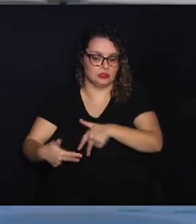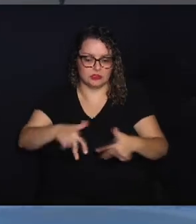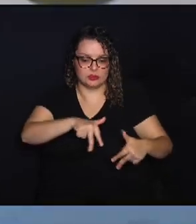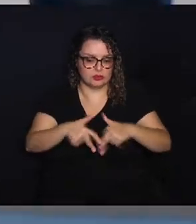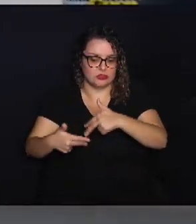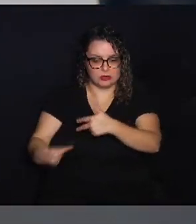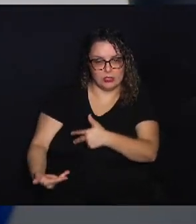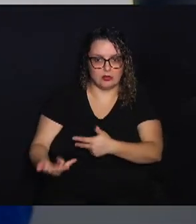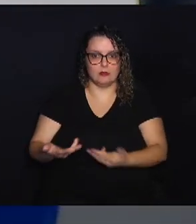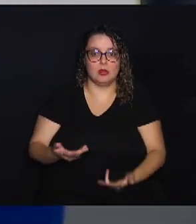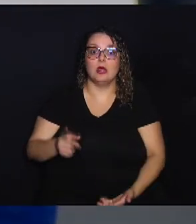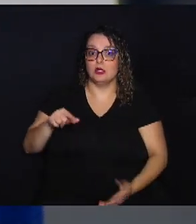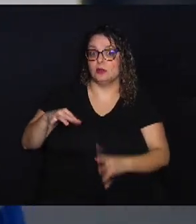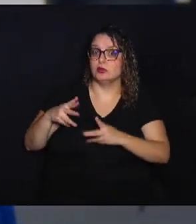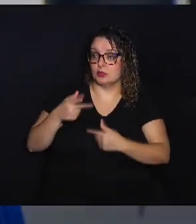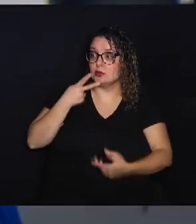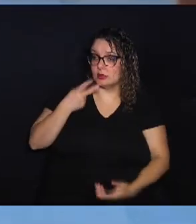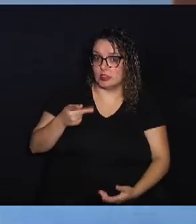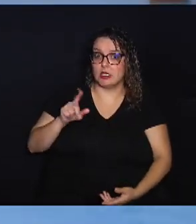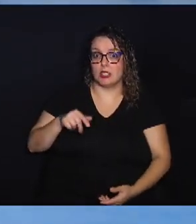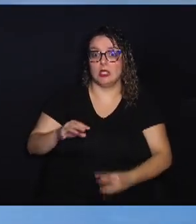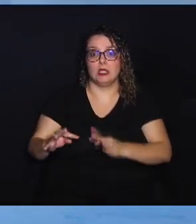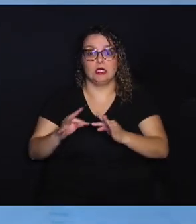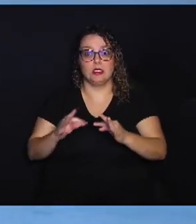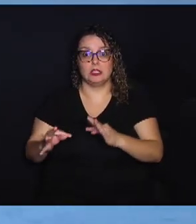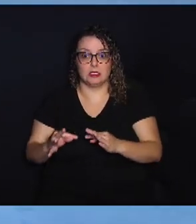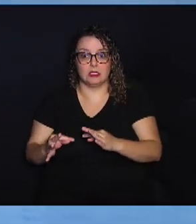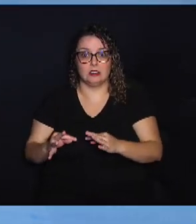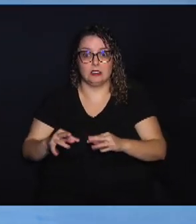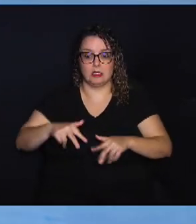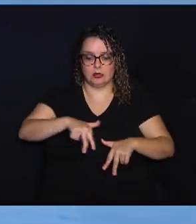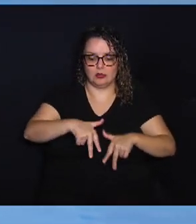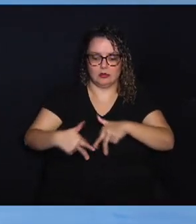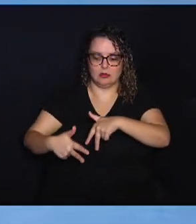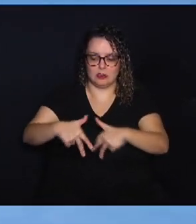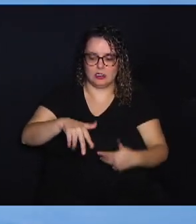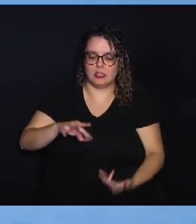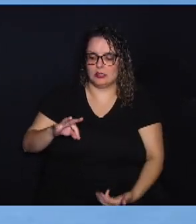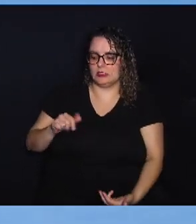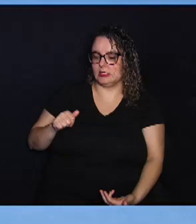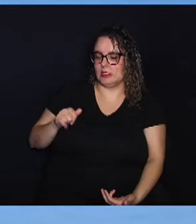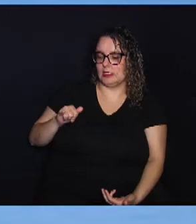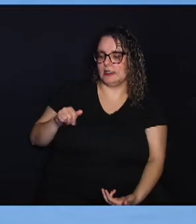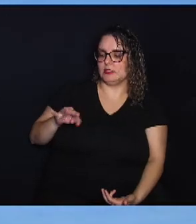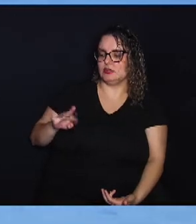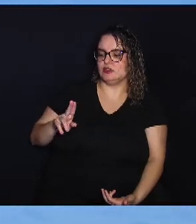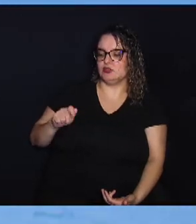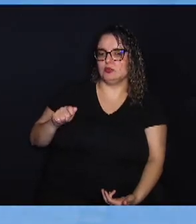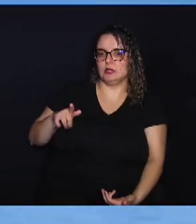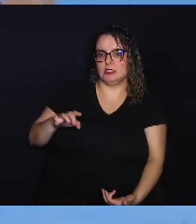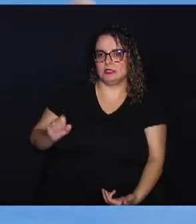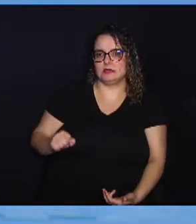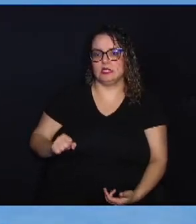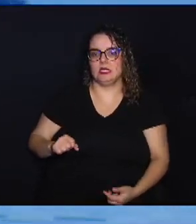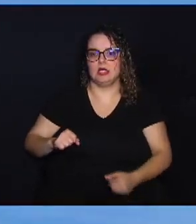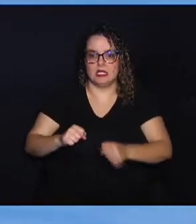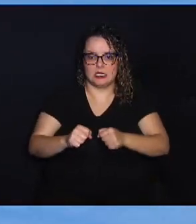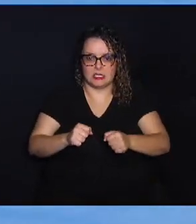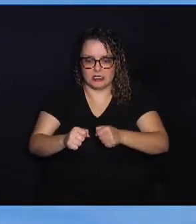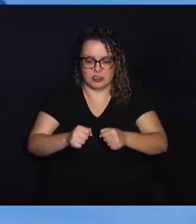Todos esses golpes que eu falei são técnicas da luta em pé, Tachiwaza. E aí tem as imobilizações, que são as técnicas